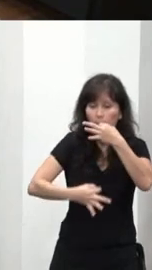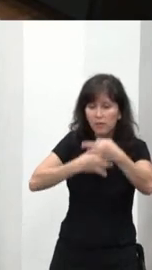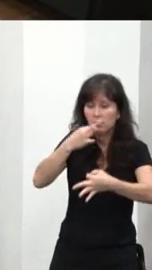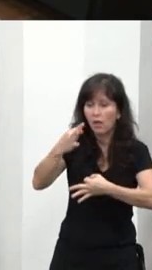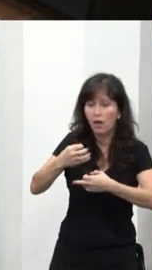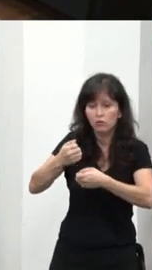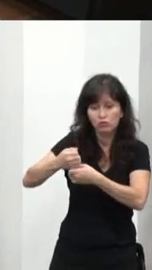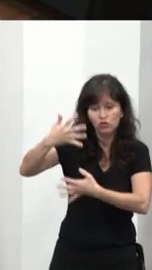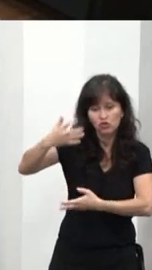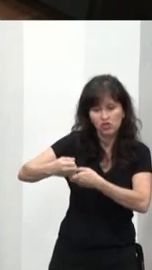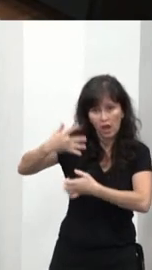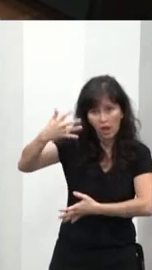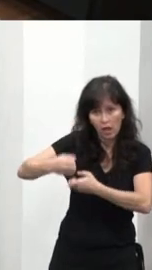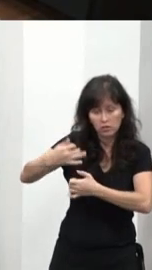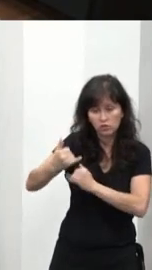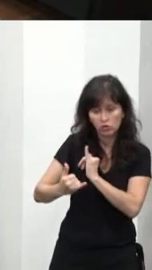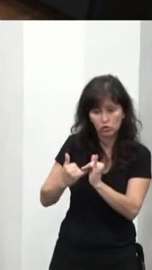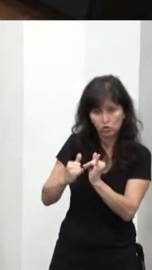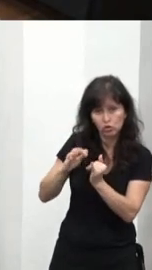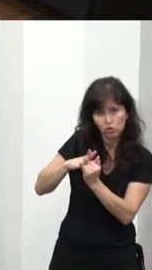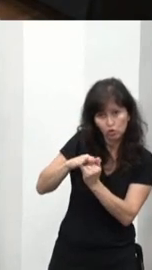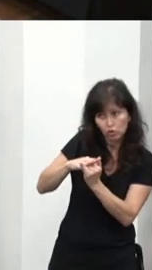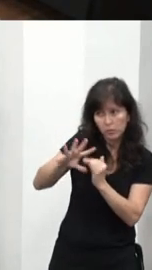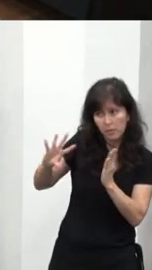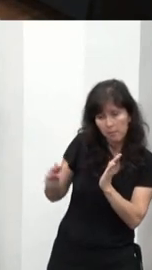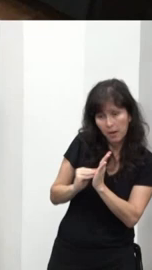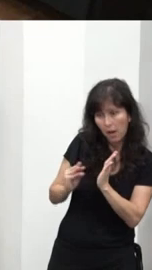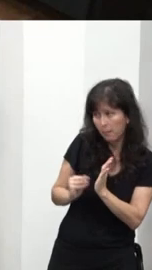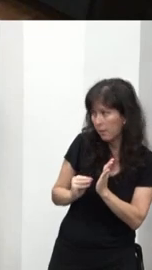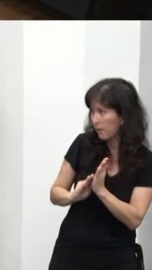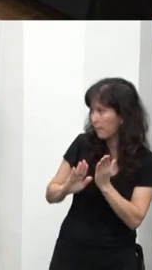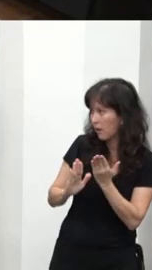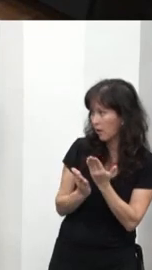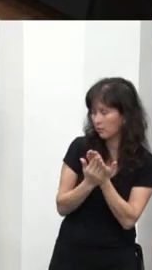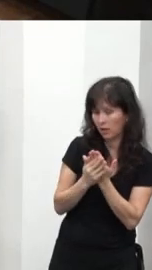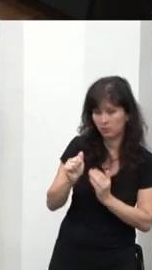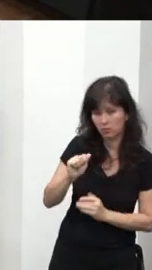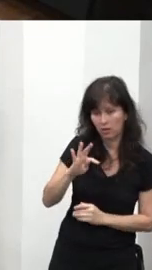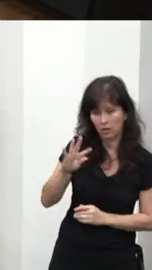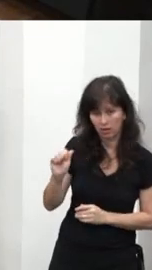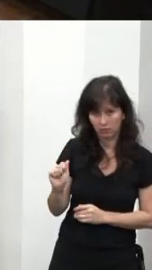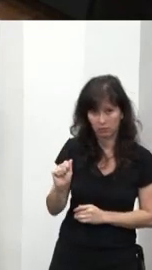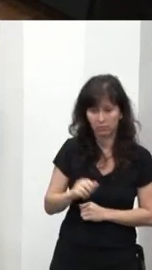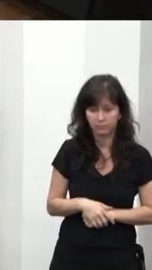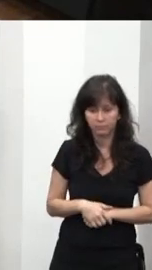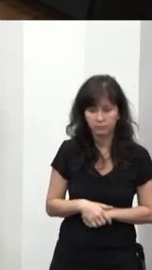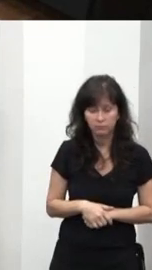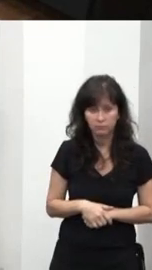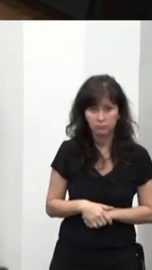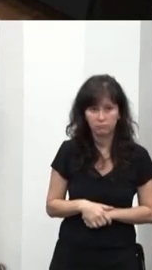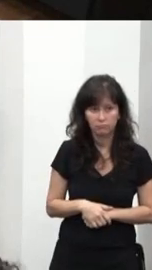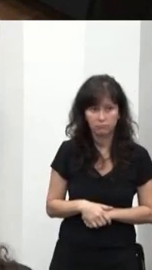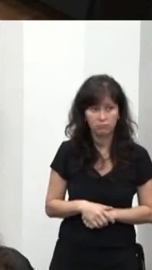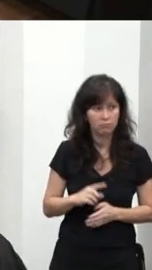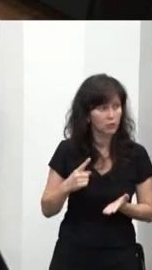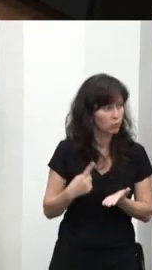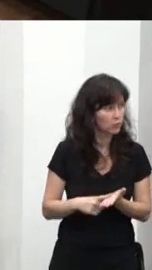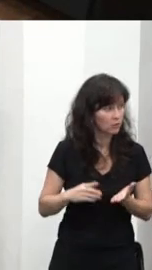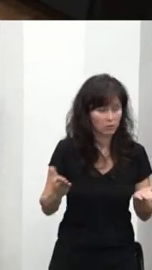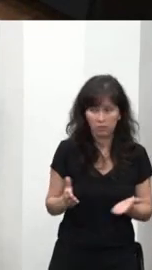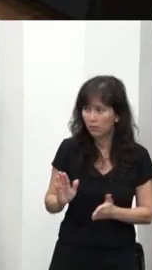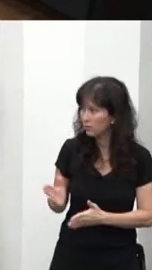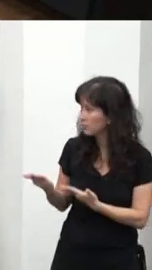em anexo a ata tá só para fazer uma sugestão Obrigado Maravilha Tá combinado o jogo aqui porque agora vai entrar o Carlos Eduardo